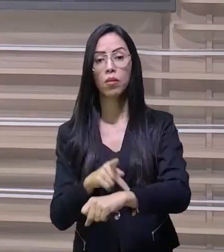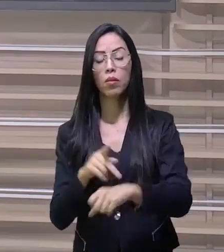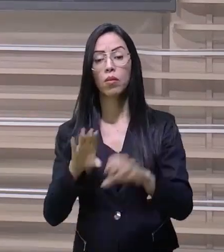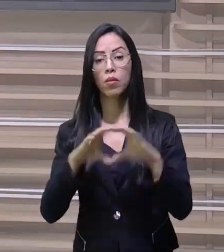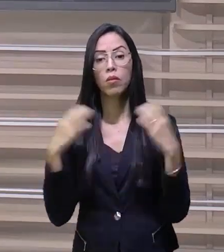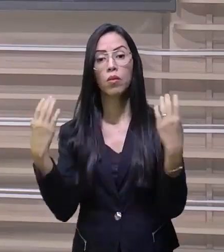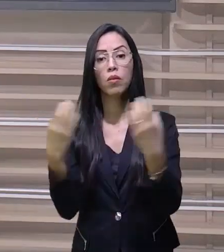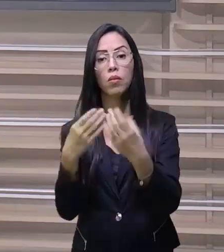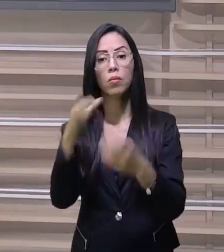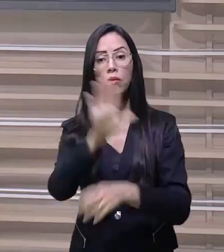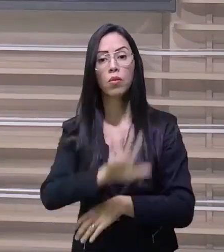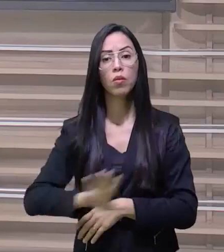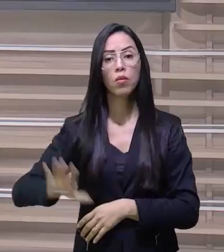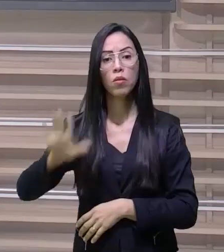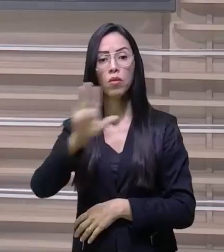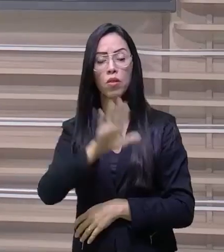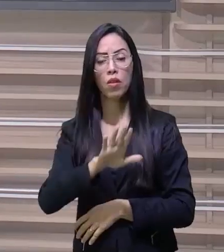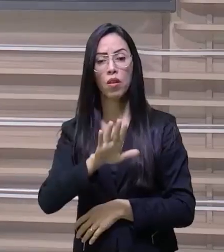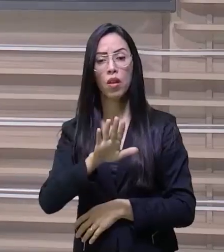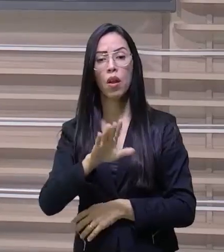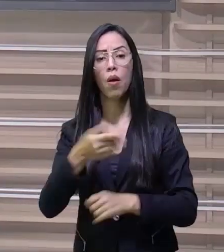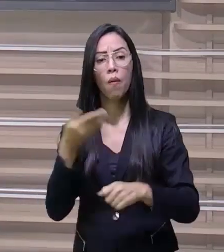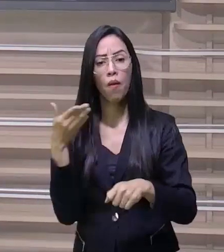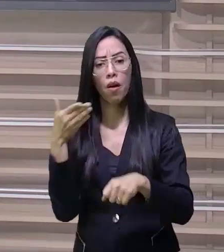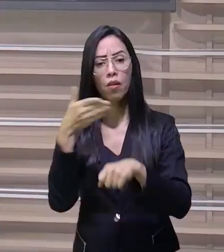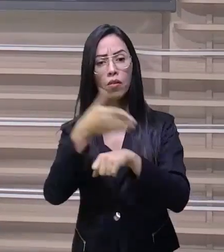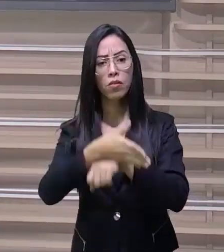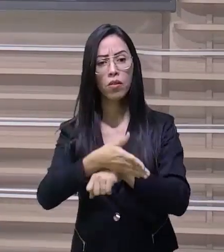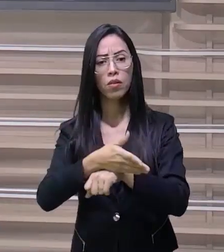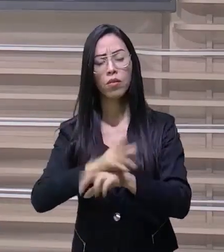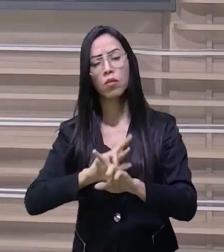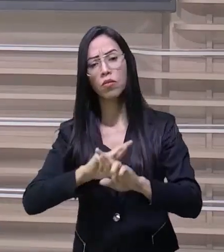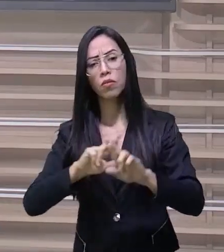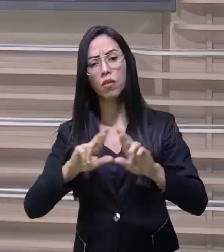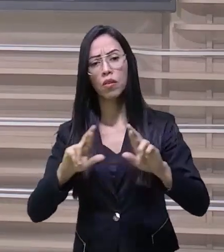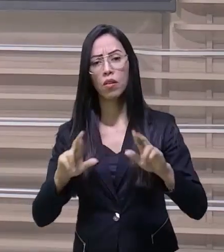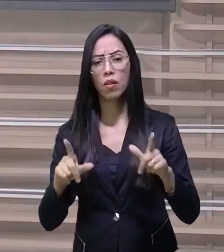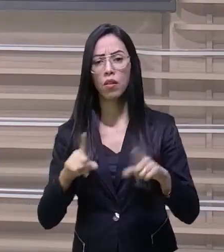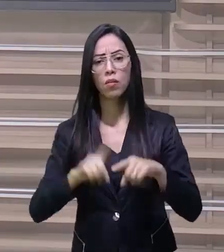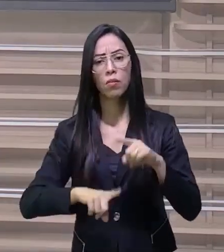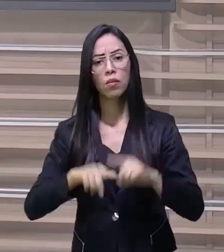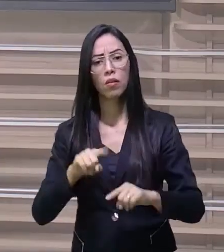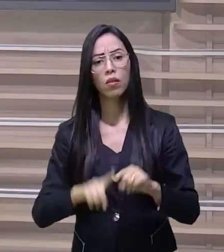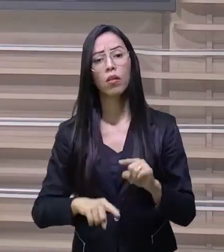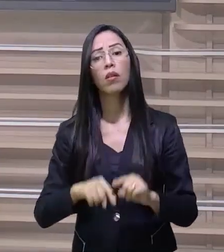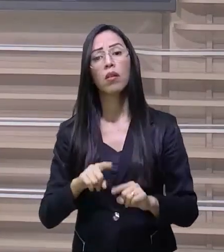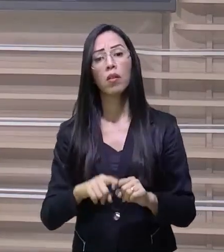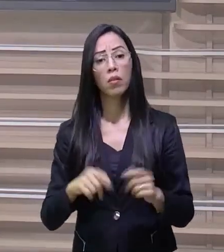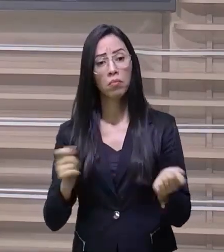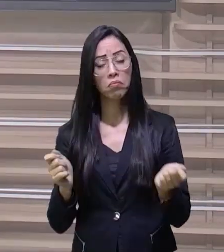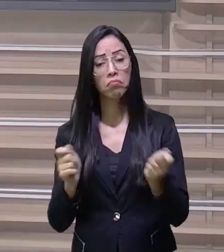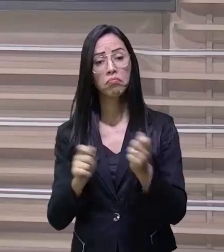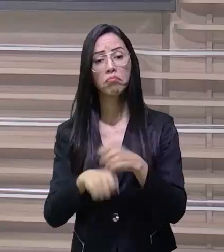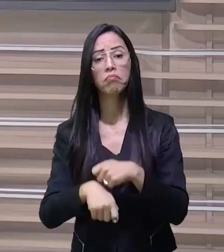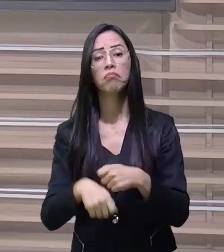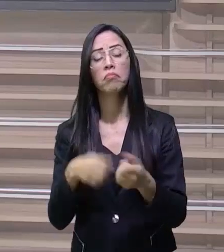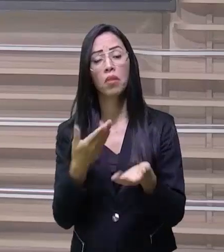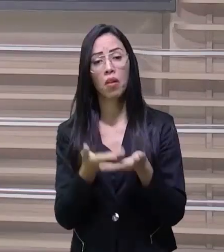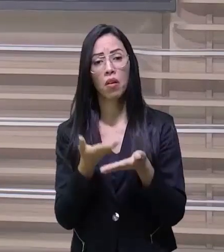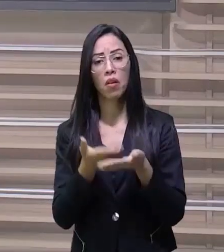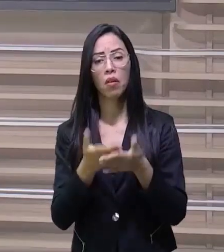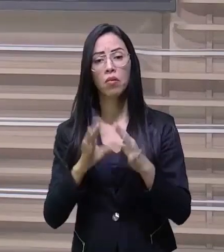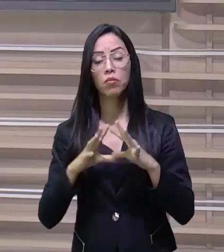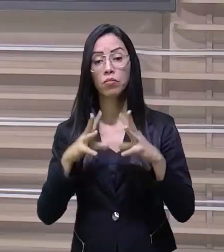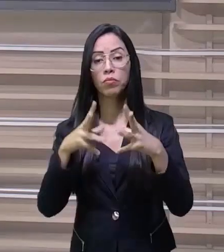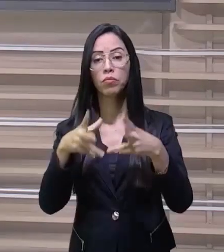equipe pedagógica e comunidade em geral, acesso a diferentes recursos que viabilizem